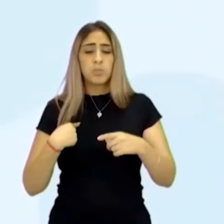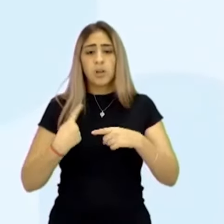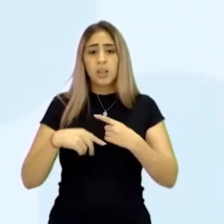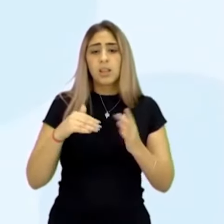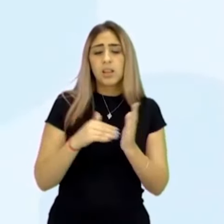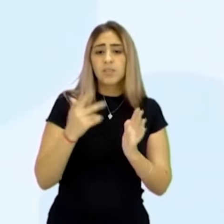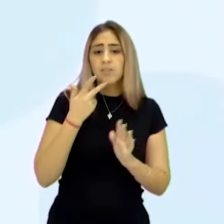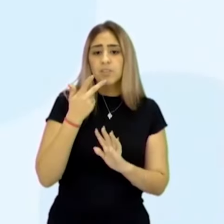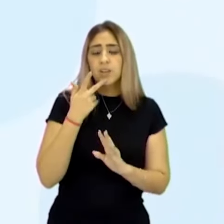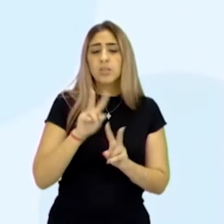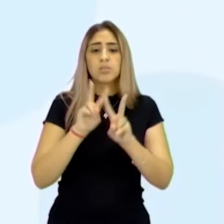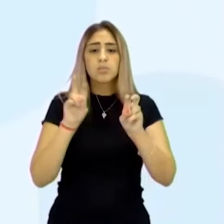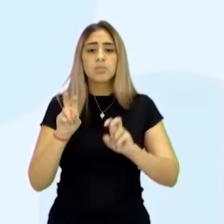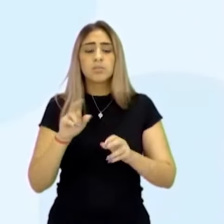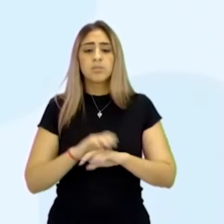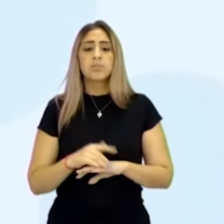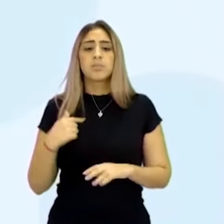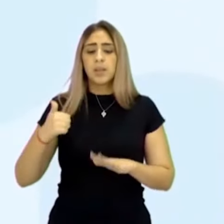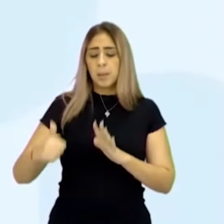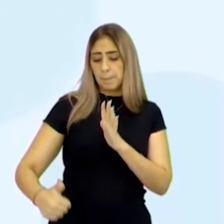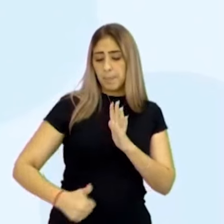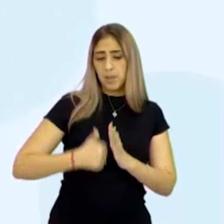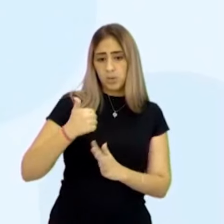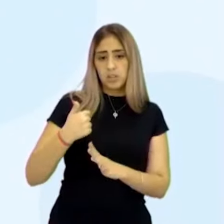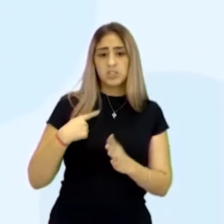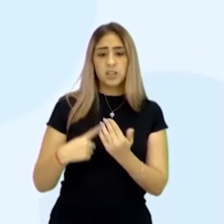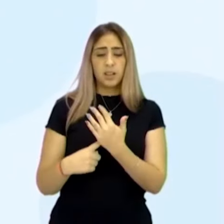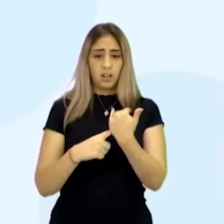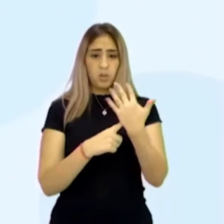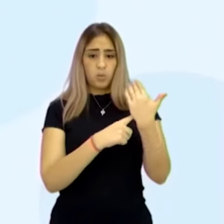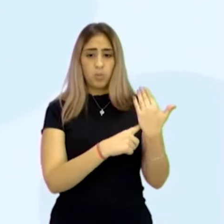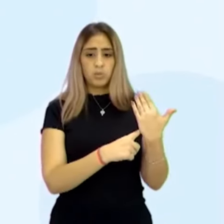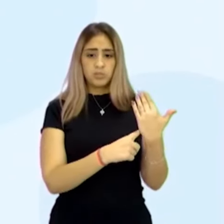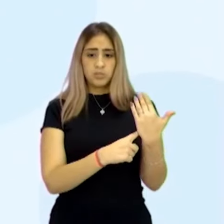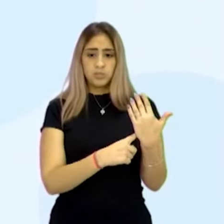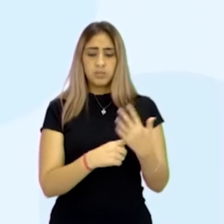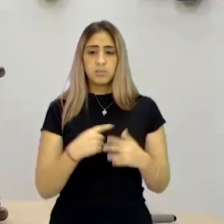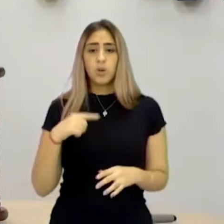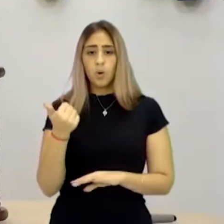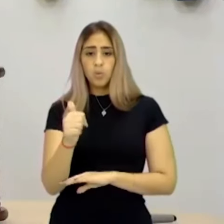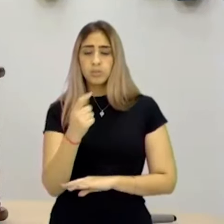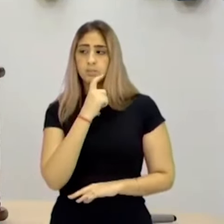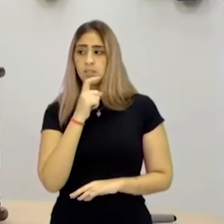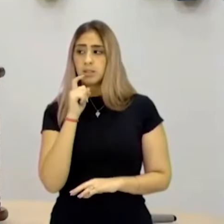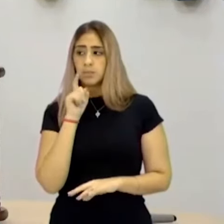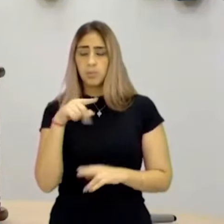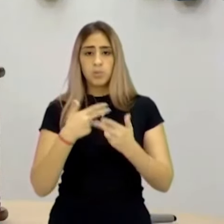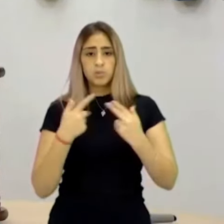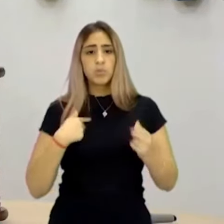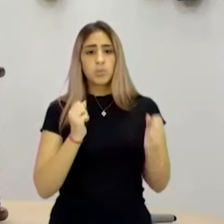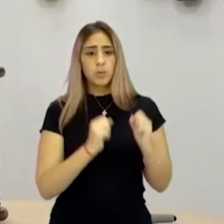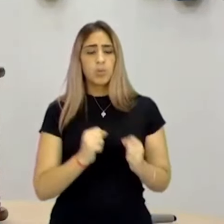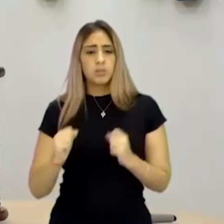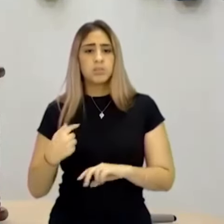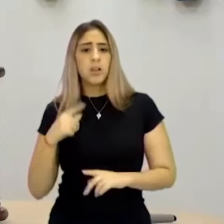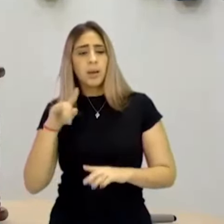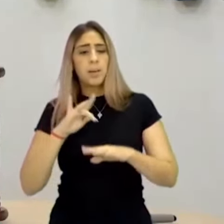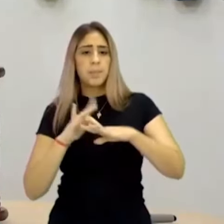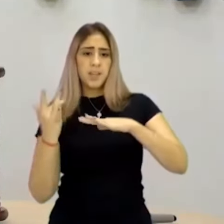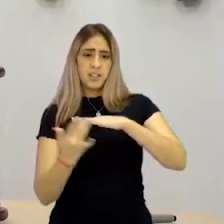falando da questão da melhoria da tecnologia, no 11 de setembro um fator muito preponderante foi a